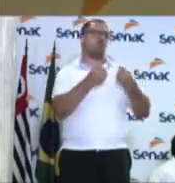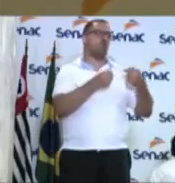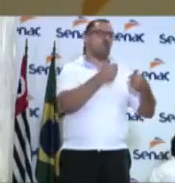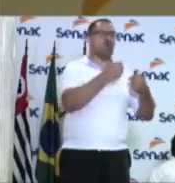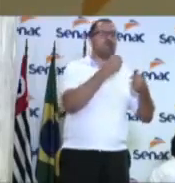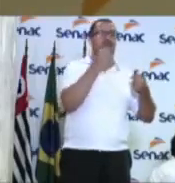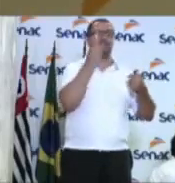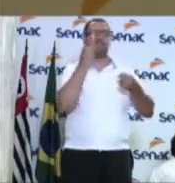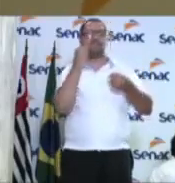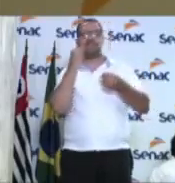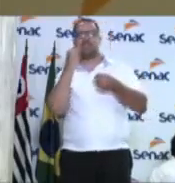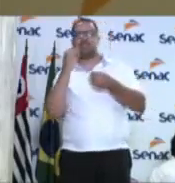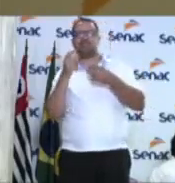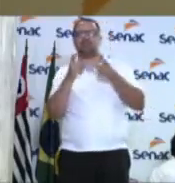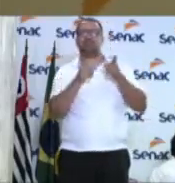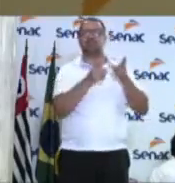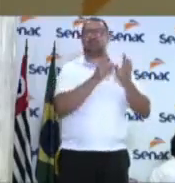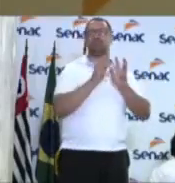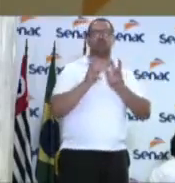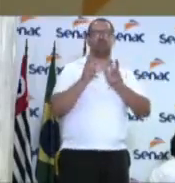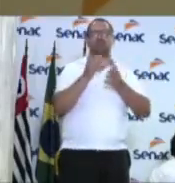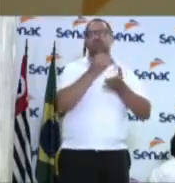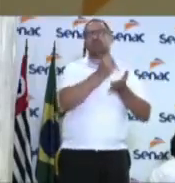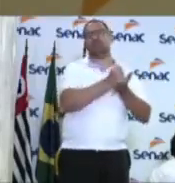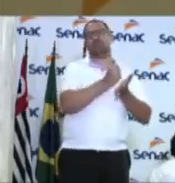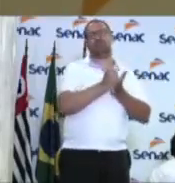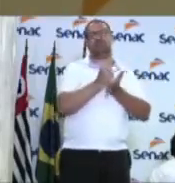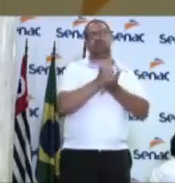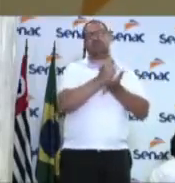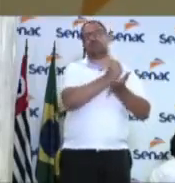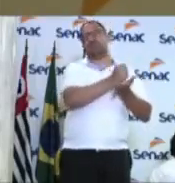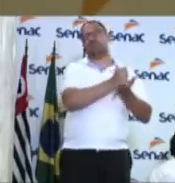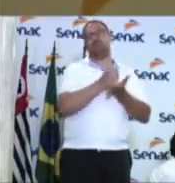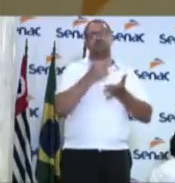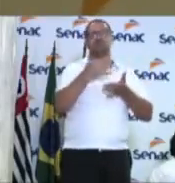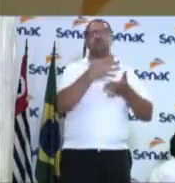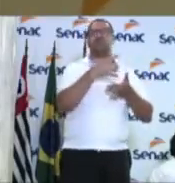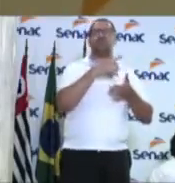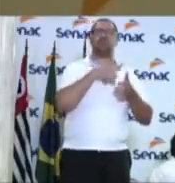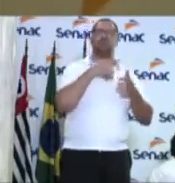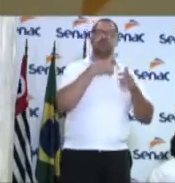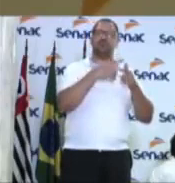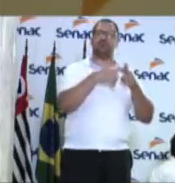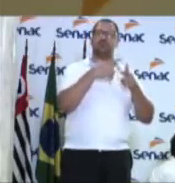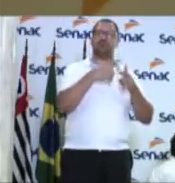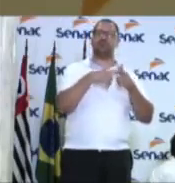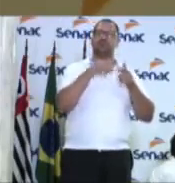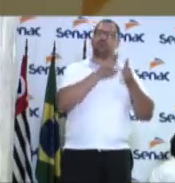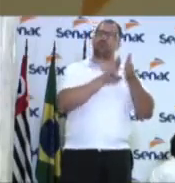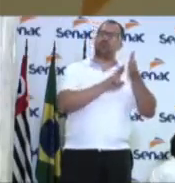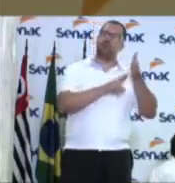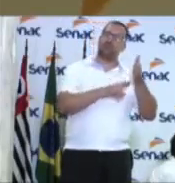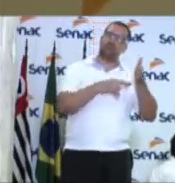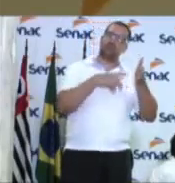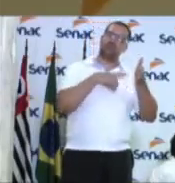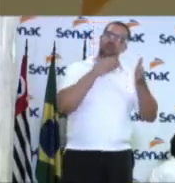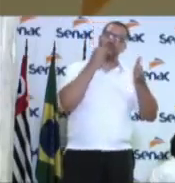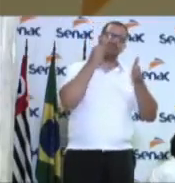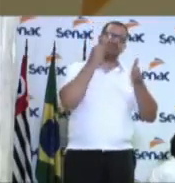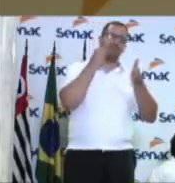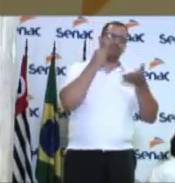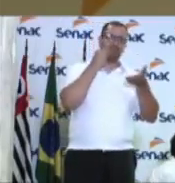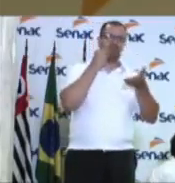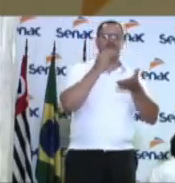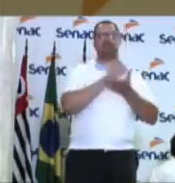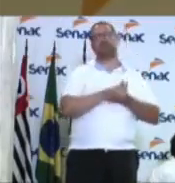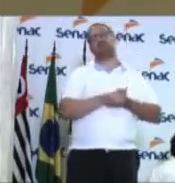carros de, eventualmente, todas as marcas, cada hora ele está com um carro novo, porque lá na redação do jornal dão para ele testar. E